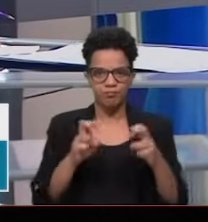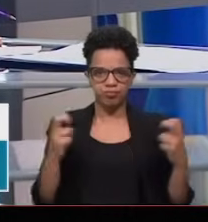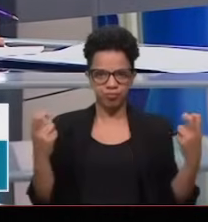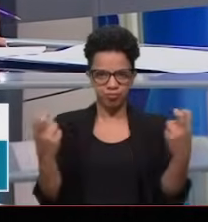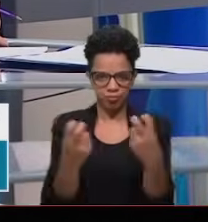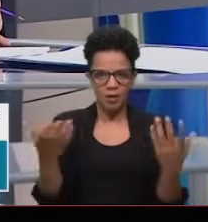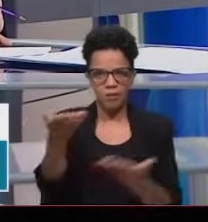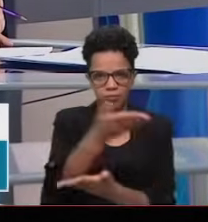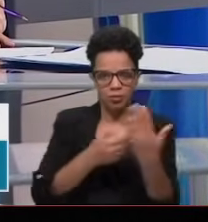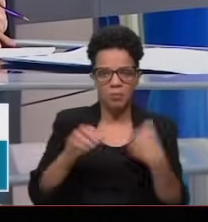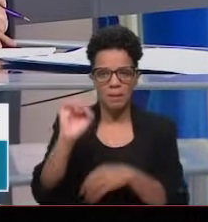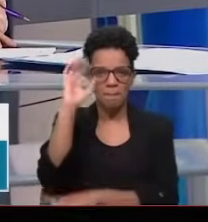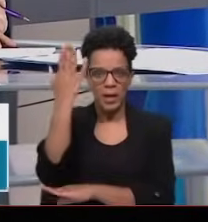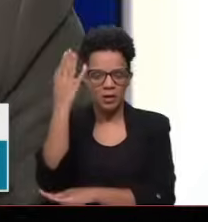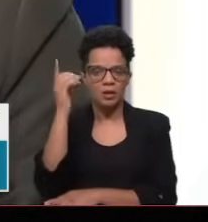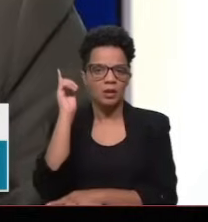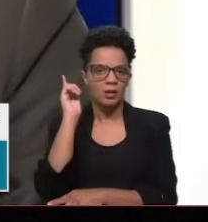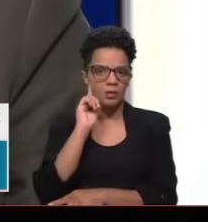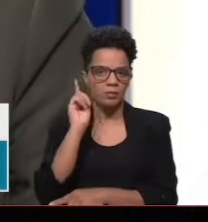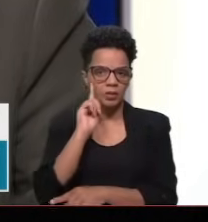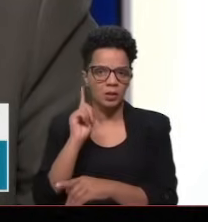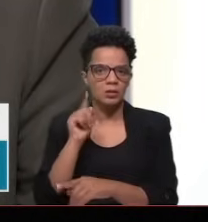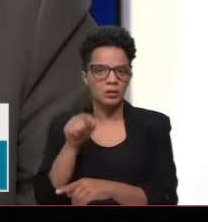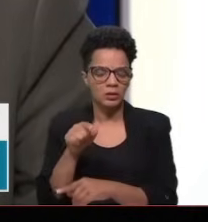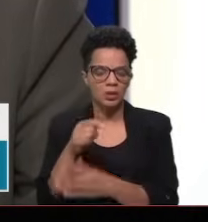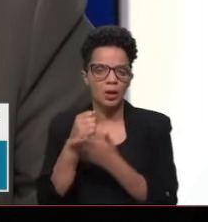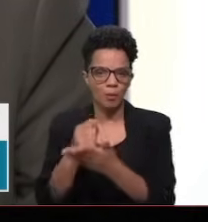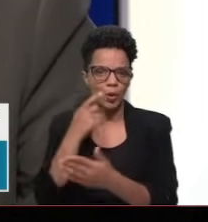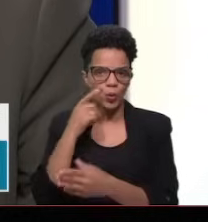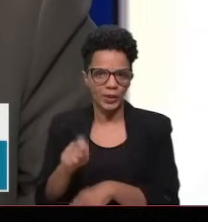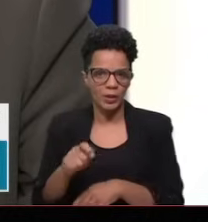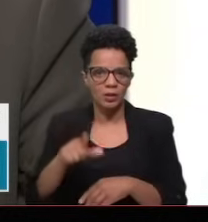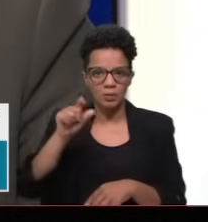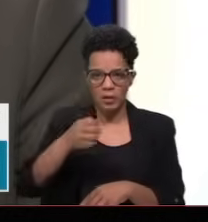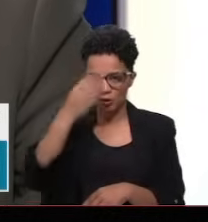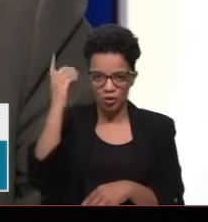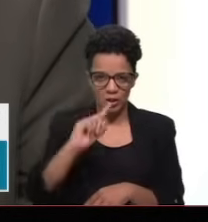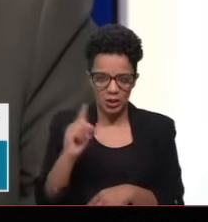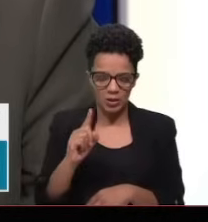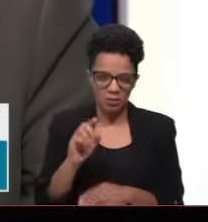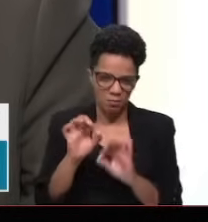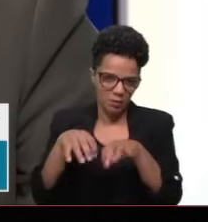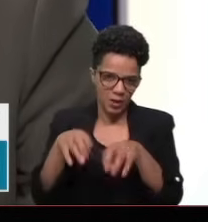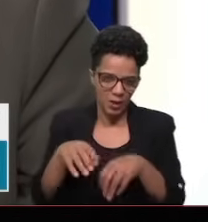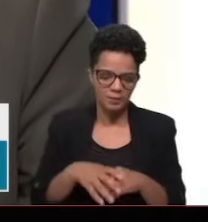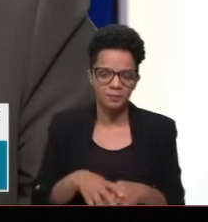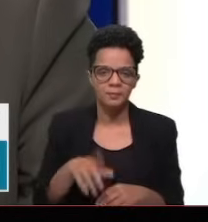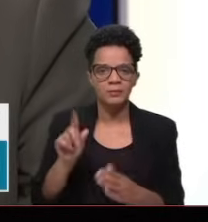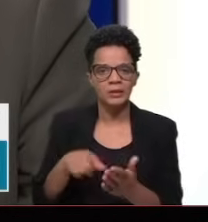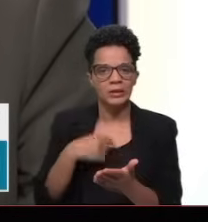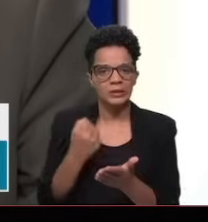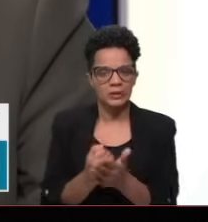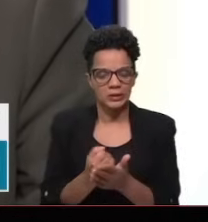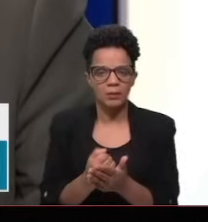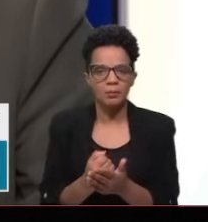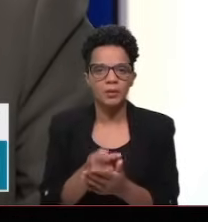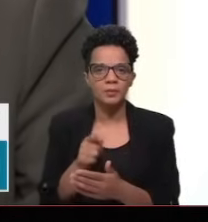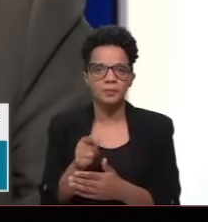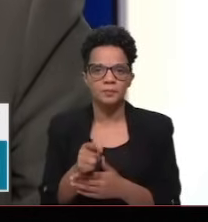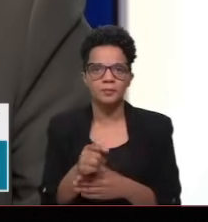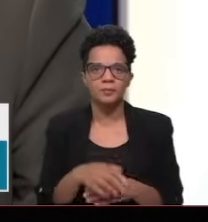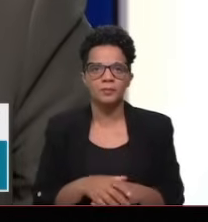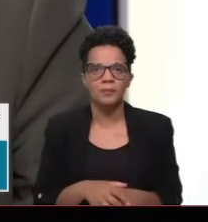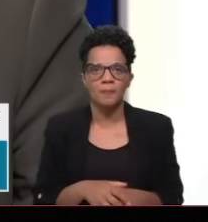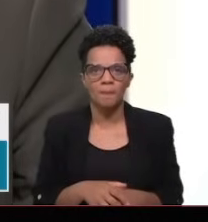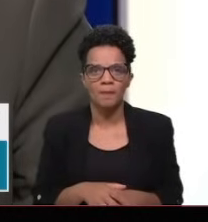Pan é inequívoco o apé à Ucrânia se me permite só para terminar o que também não podemos esquecer e e há aqui sempre um parentes fazer Ucrânia que é desde não